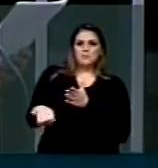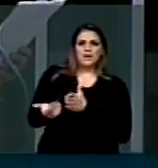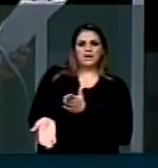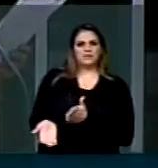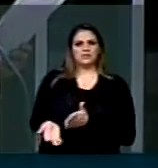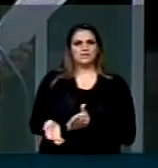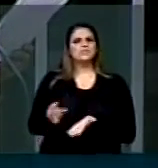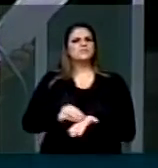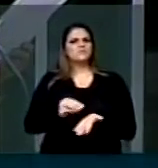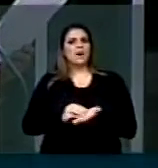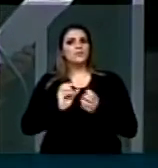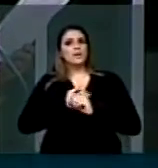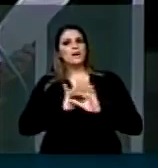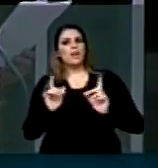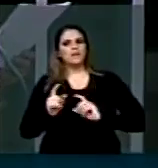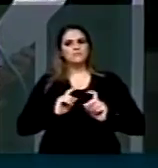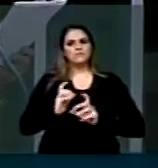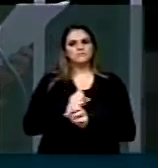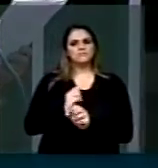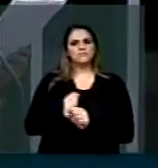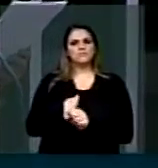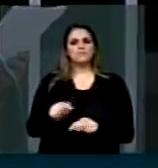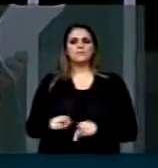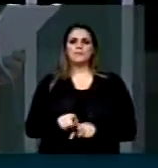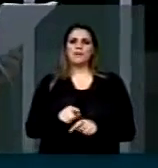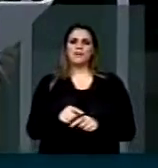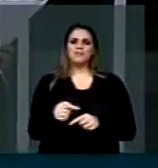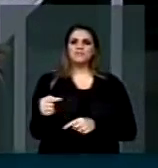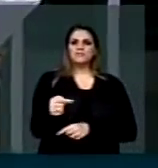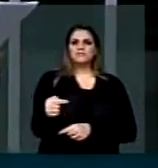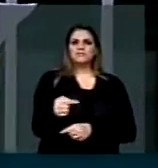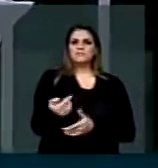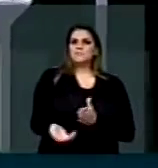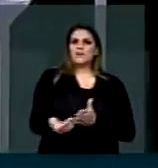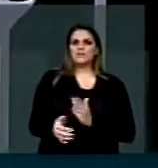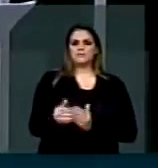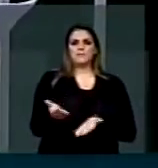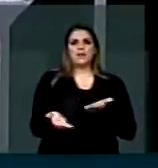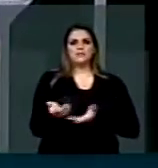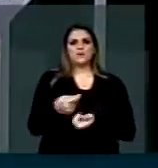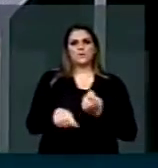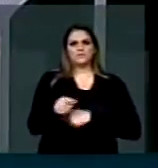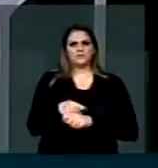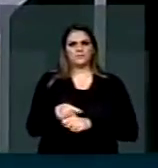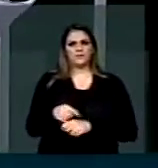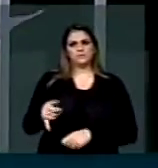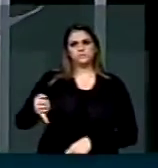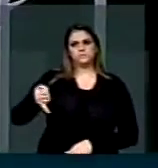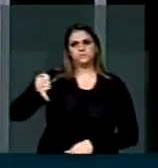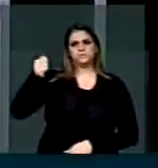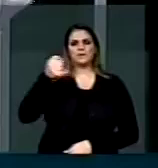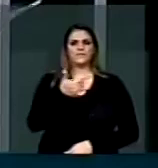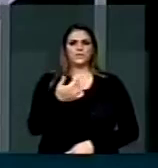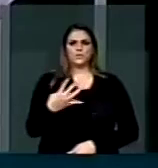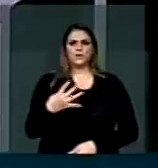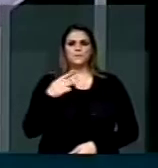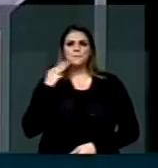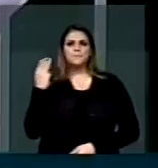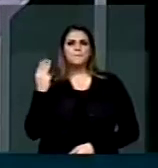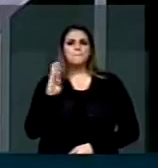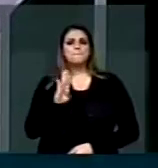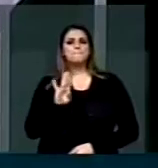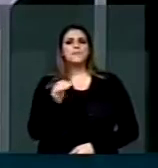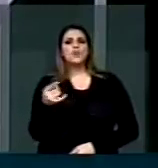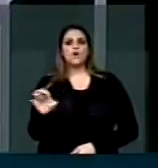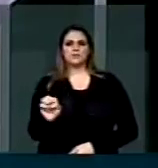contas públicas, o déficit recorde da balança comercial, a alta da inflação e os 24 bilhões concedidos pelo